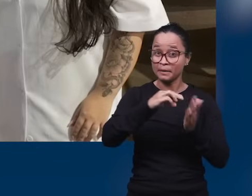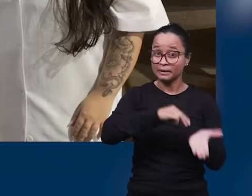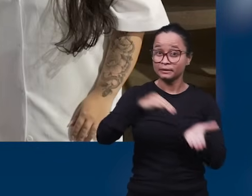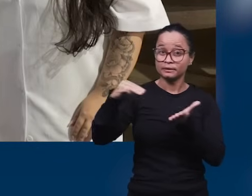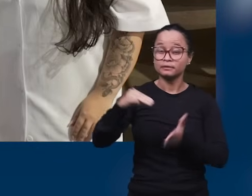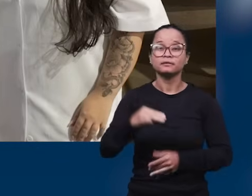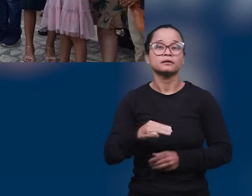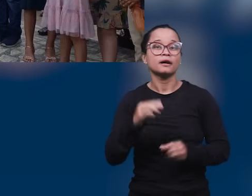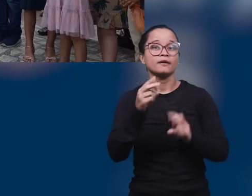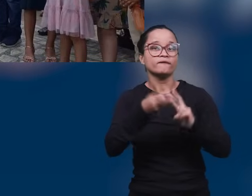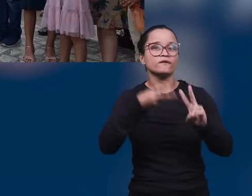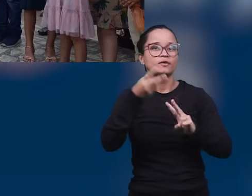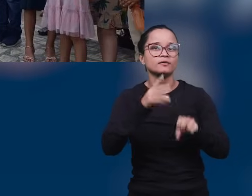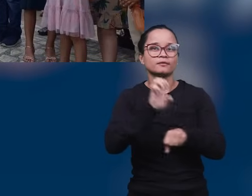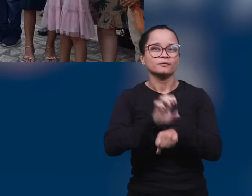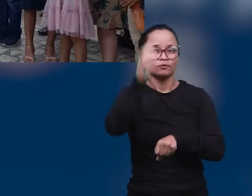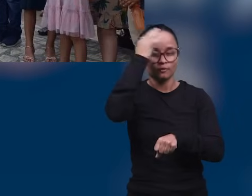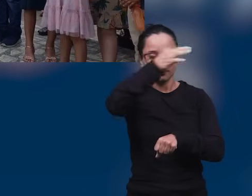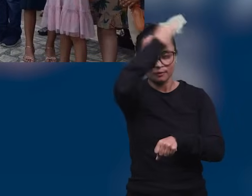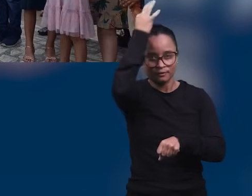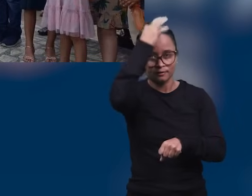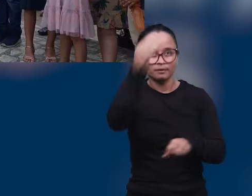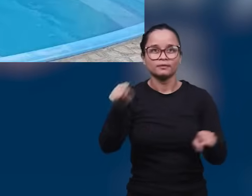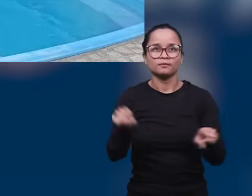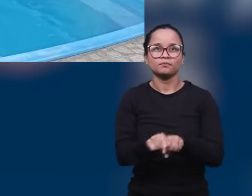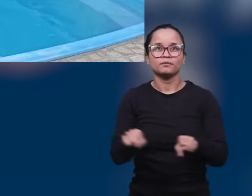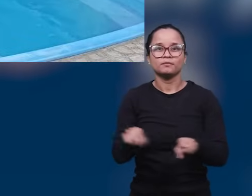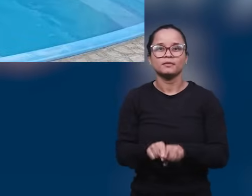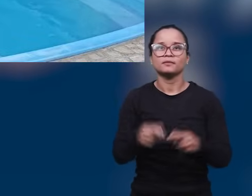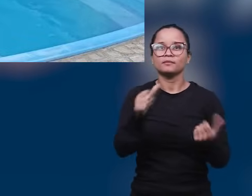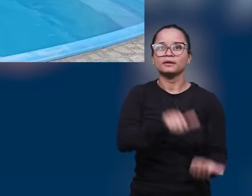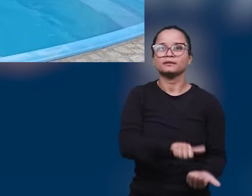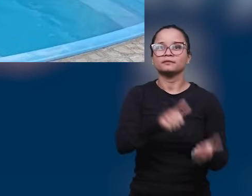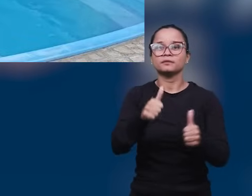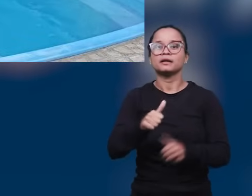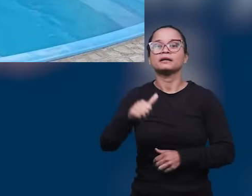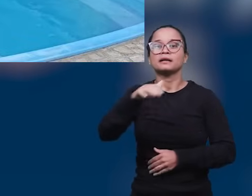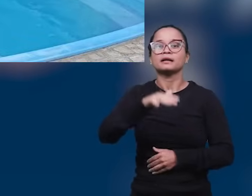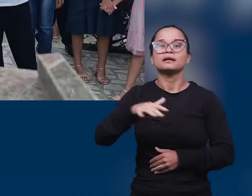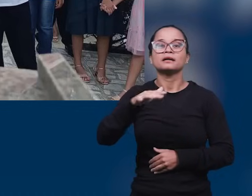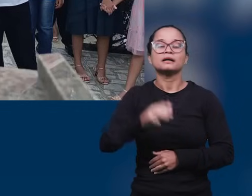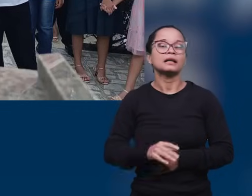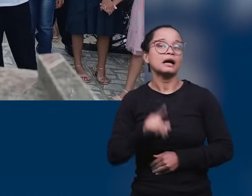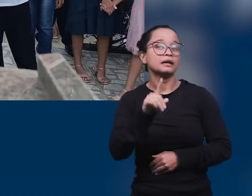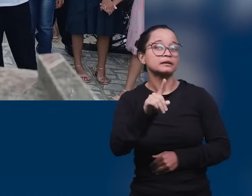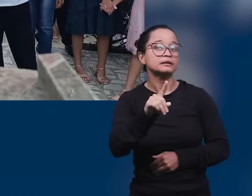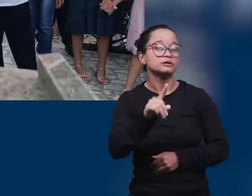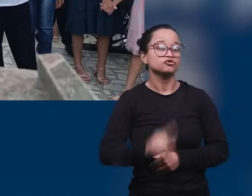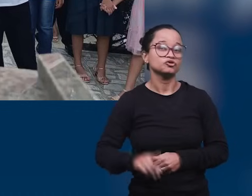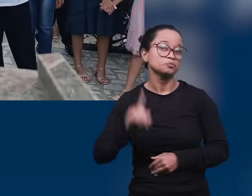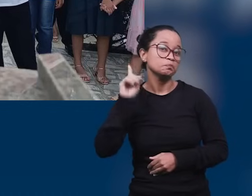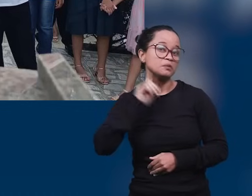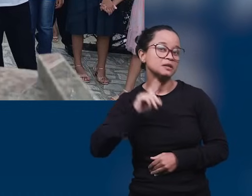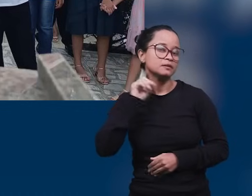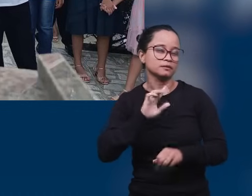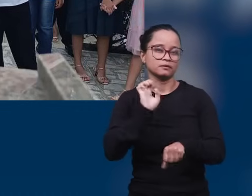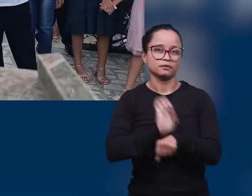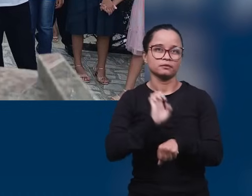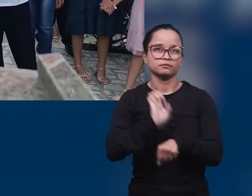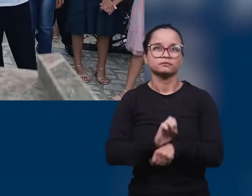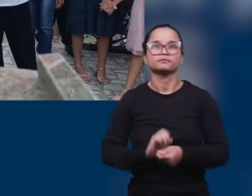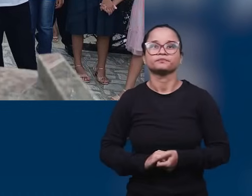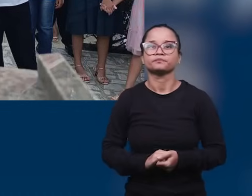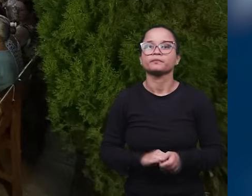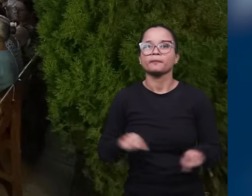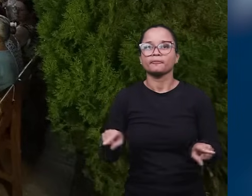Espírito Santo. Batismo ali, nas cidades de Almena e Itaubim, que fica na região de Teófilo Otone, Minas